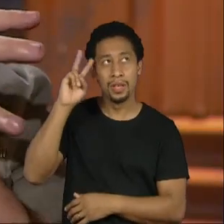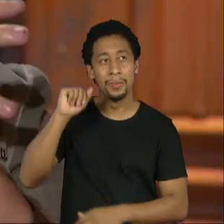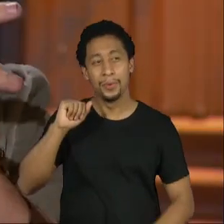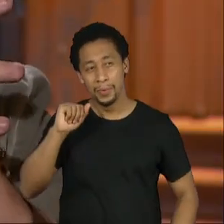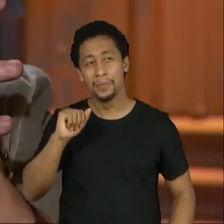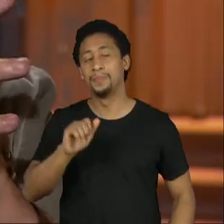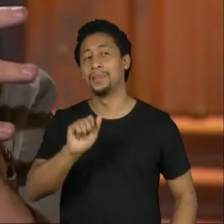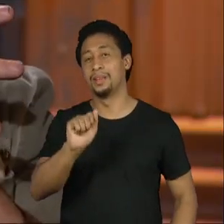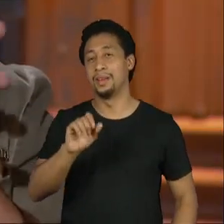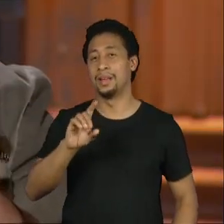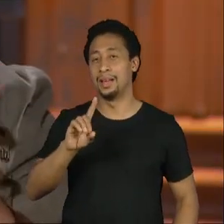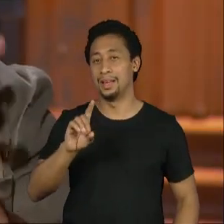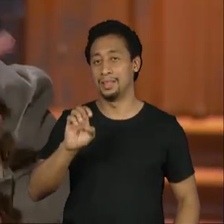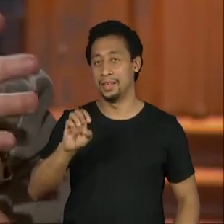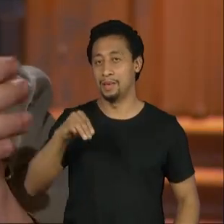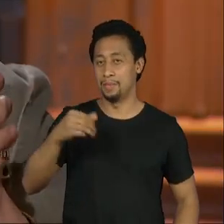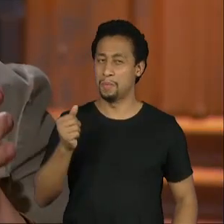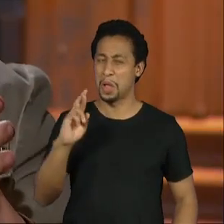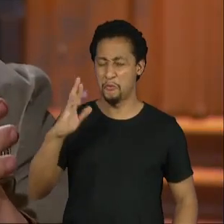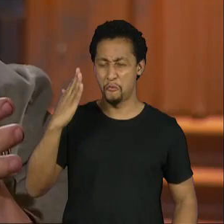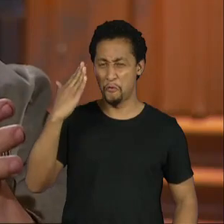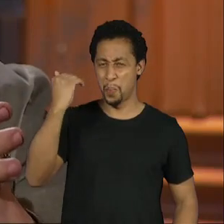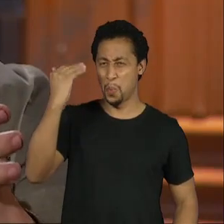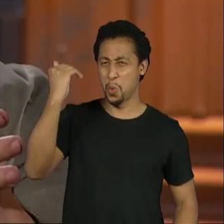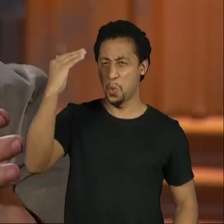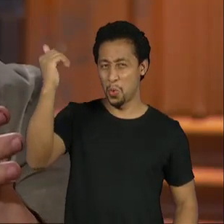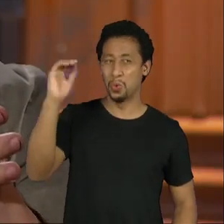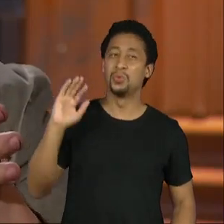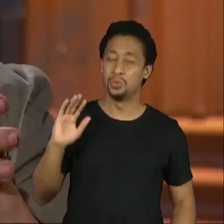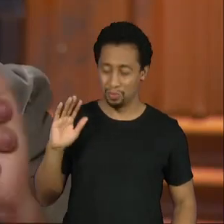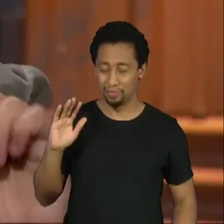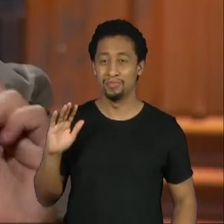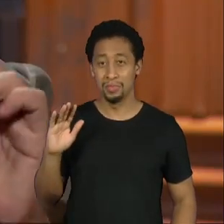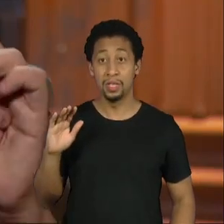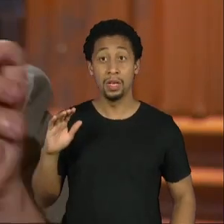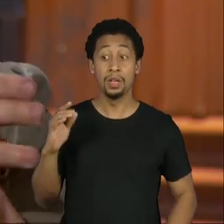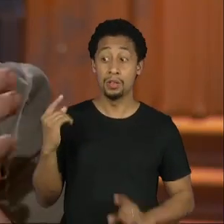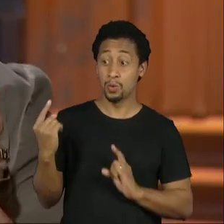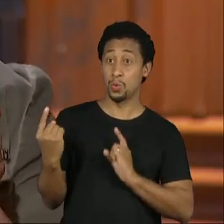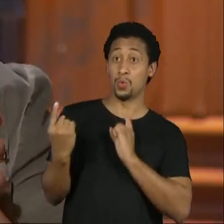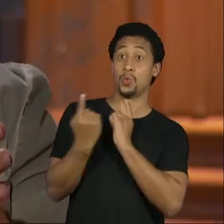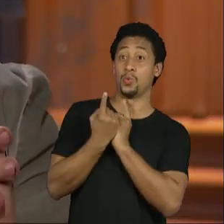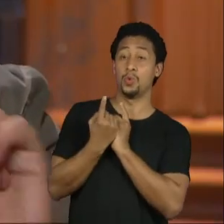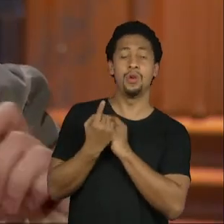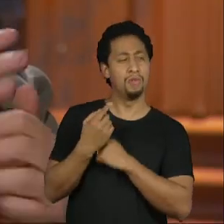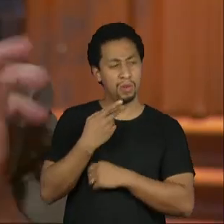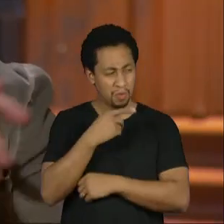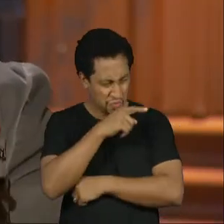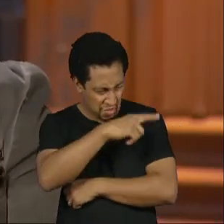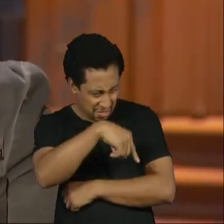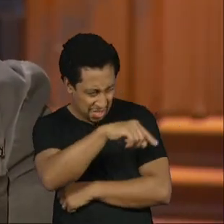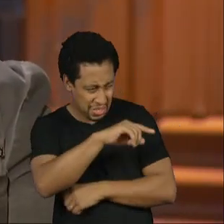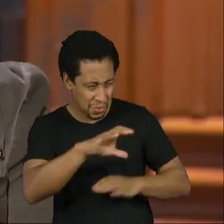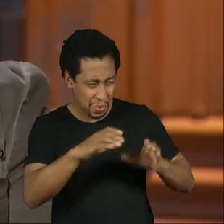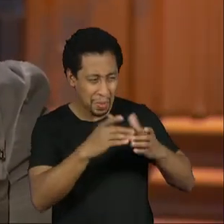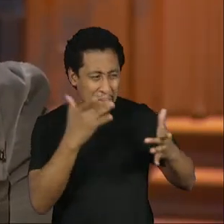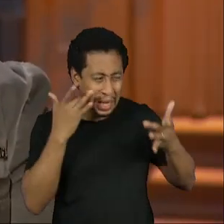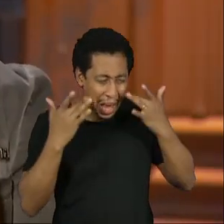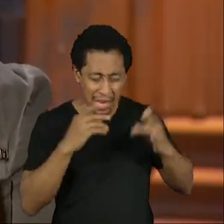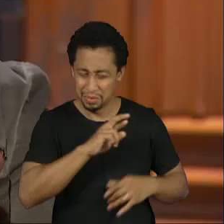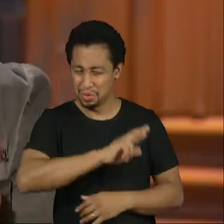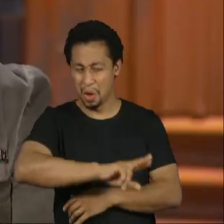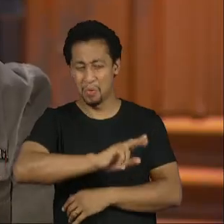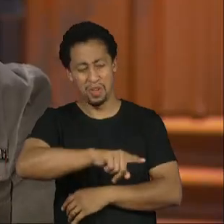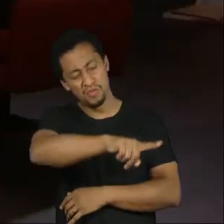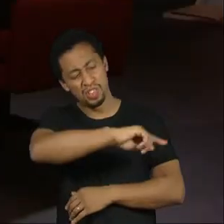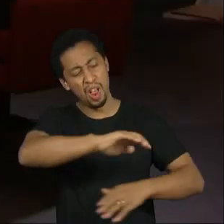guerra na grande diretor de teatro dirigiu Hair plásticos quando ele conheceu a gente ele falou vocês não são grupo disse a vocês